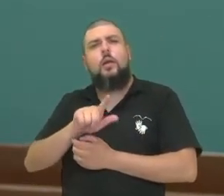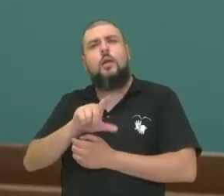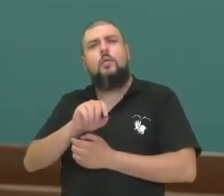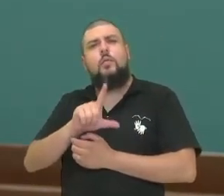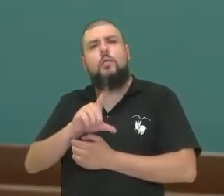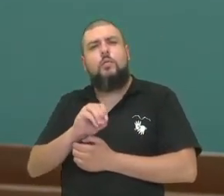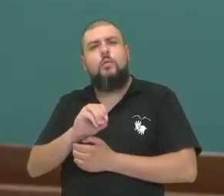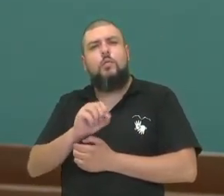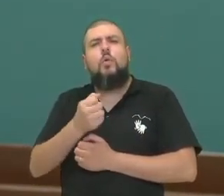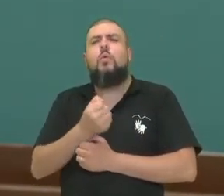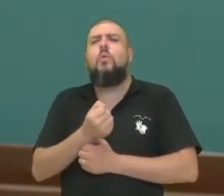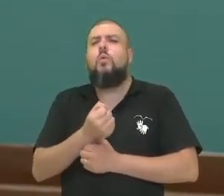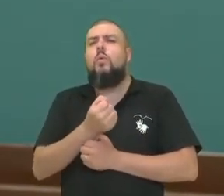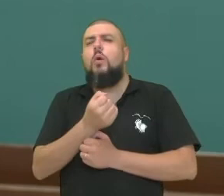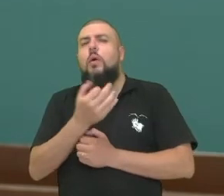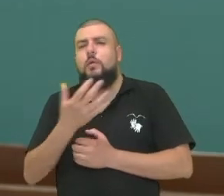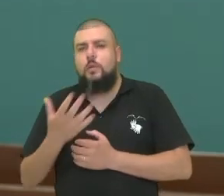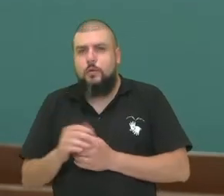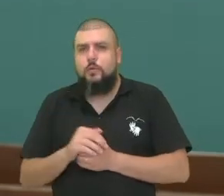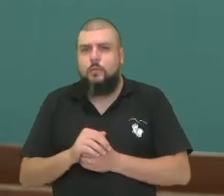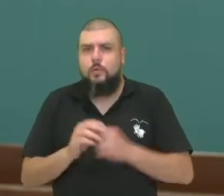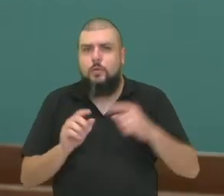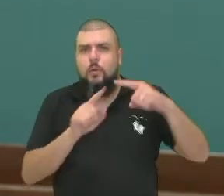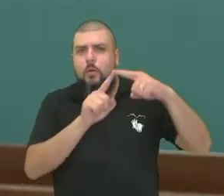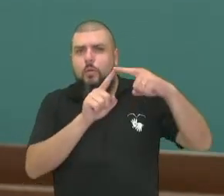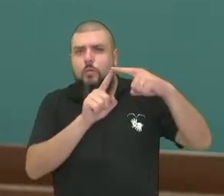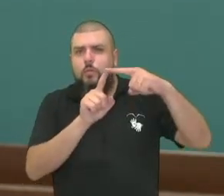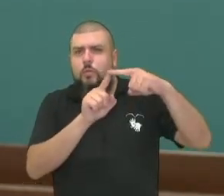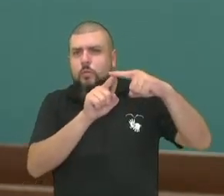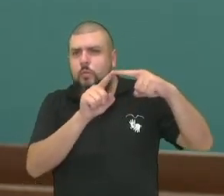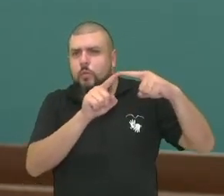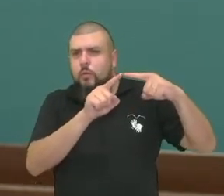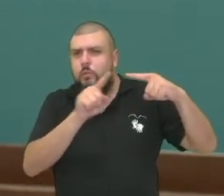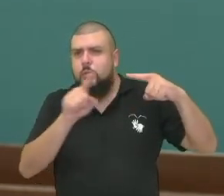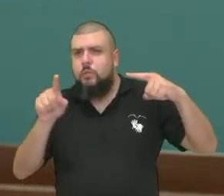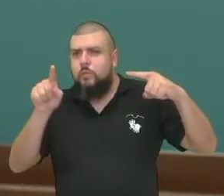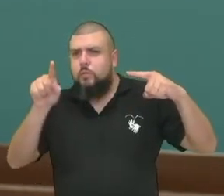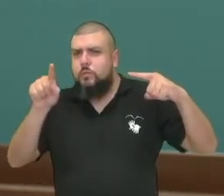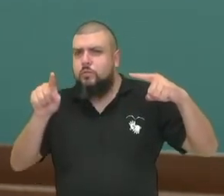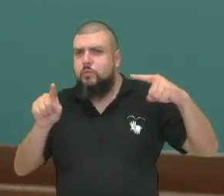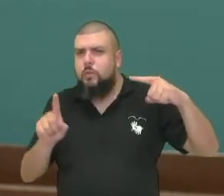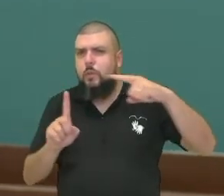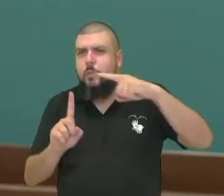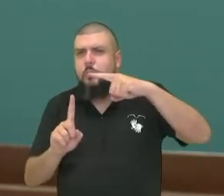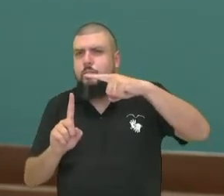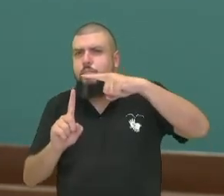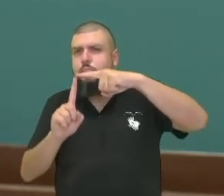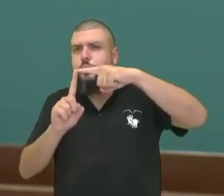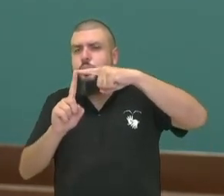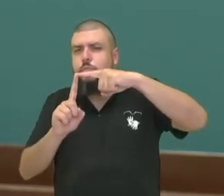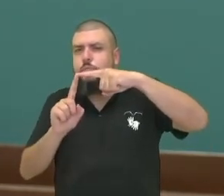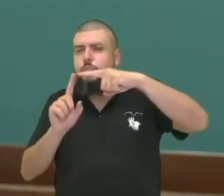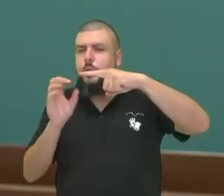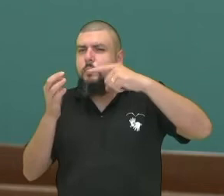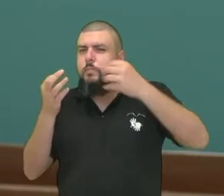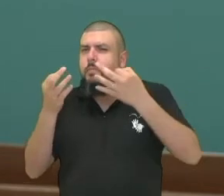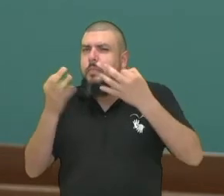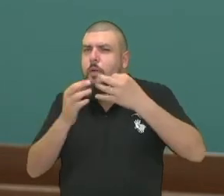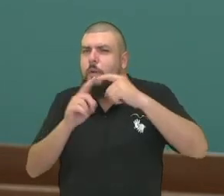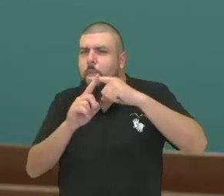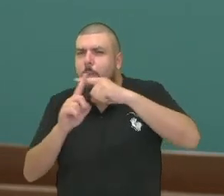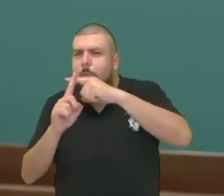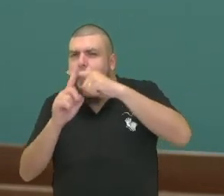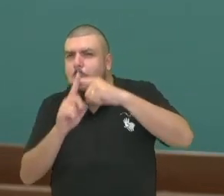mesmo ele forma uma angulação aqui ó ele vai bem certinho certo lá no ângulo Então isso que a ideia de Gol Luan tá bom